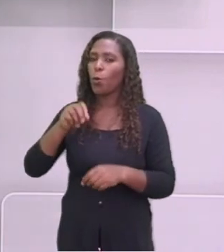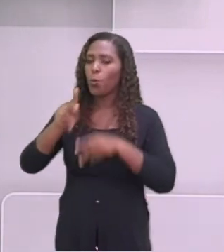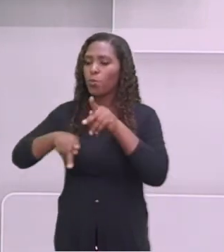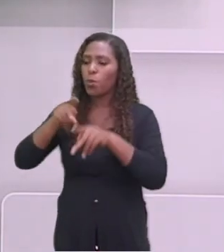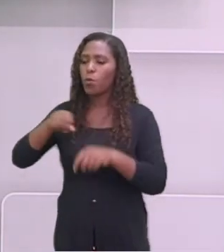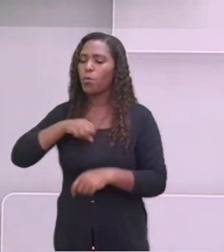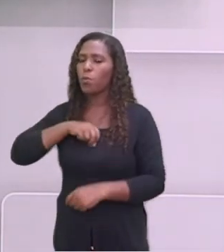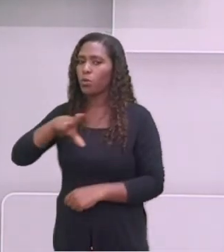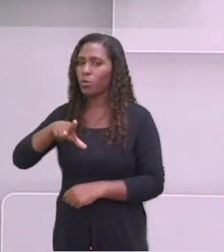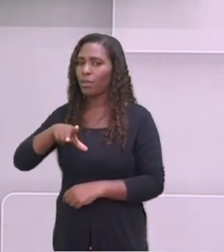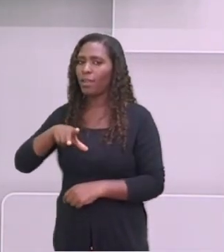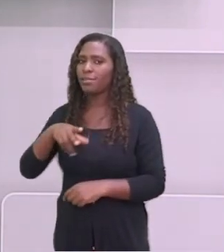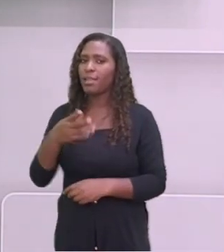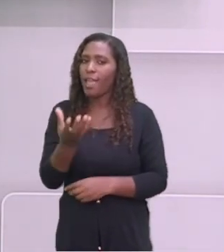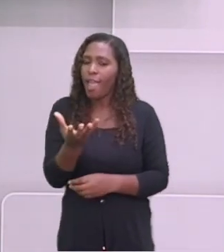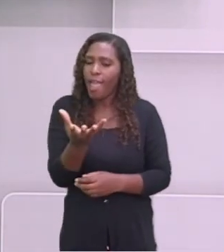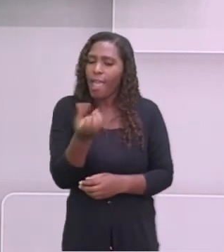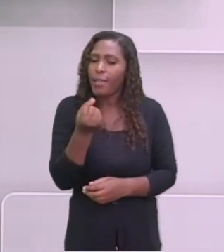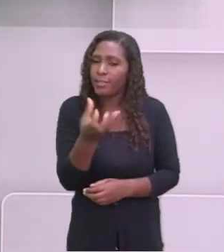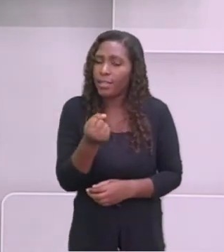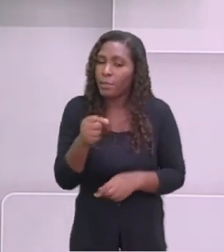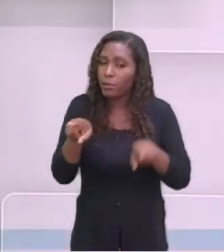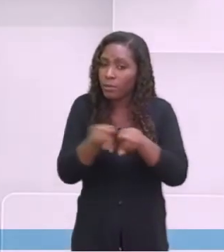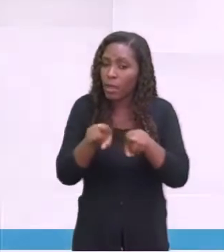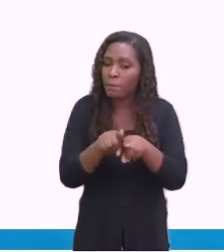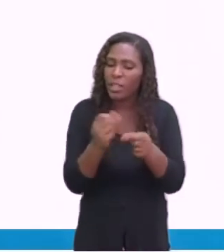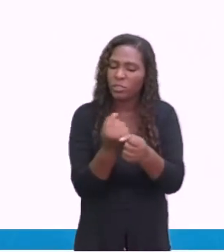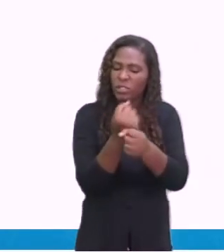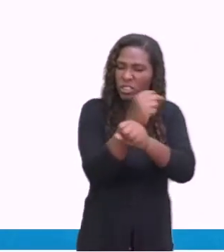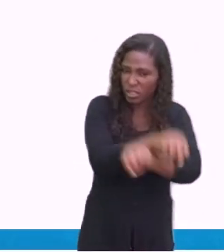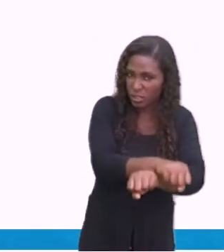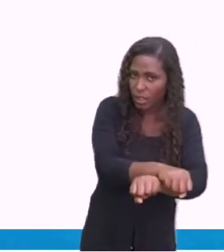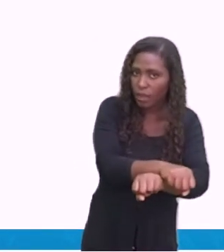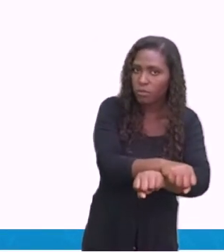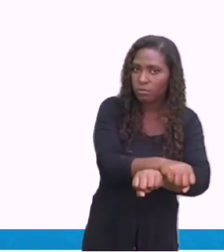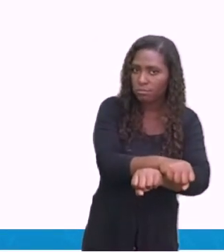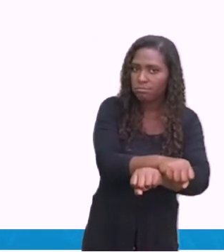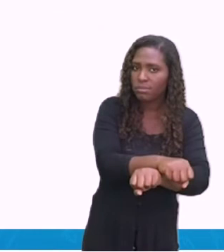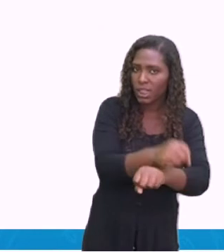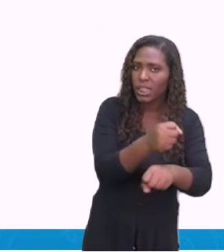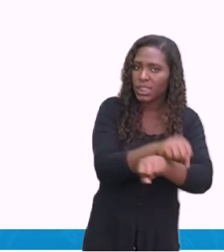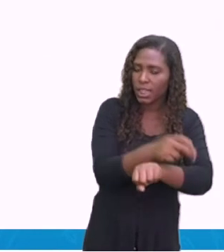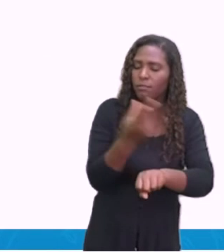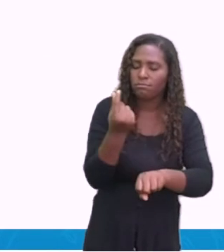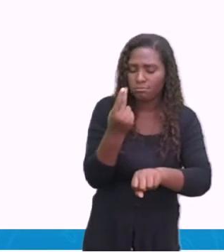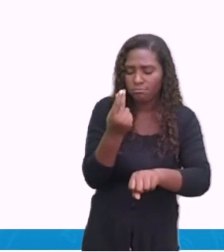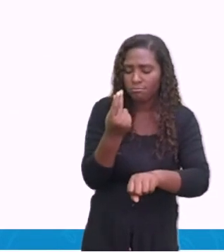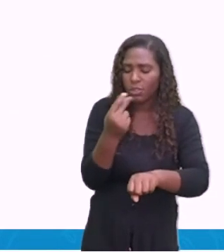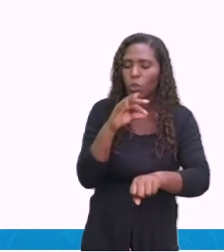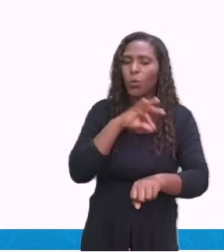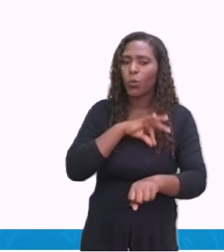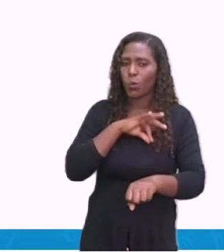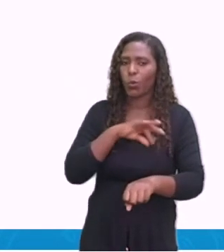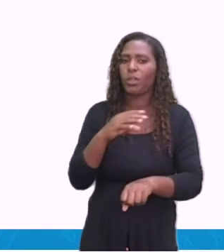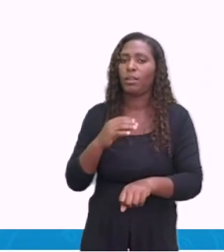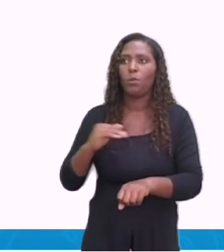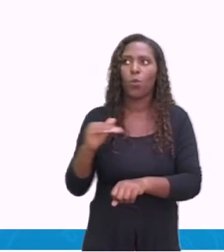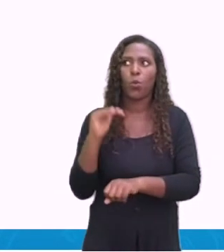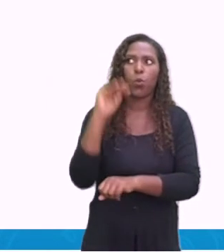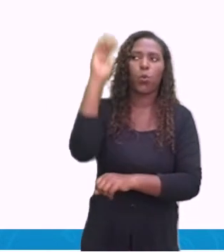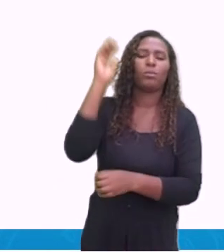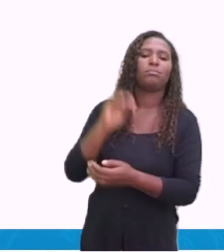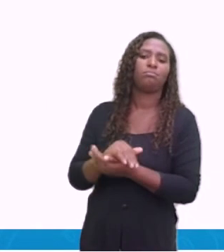A colonização portuguesa no Brasil se efetivou a partir da exploração, do povoamento,